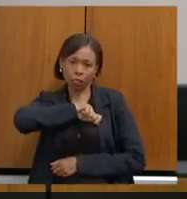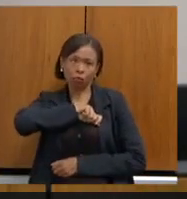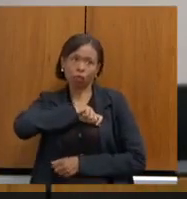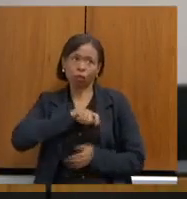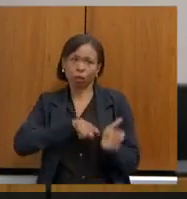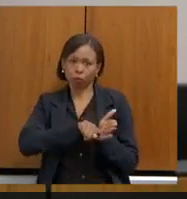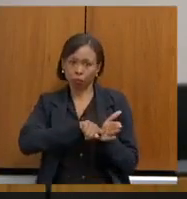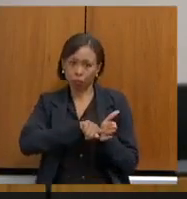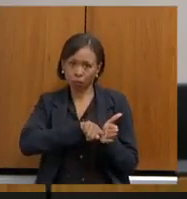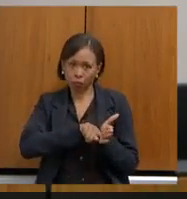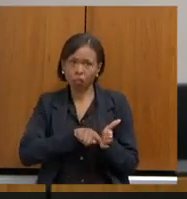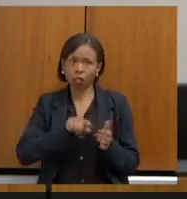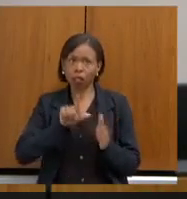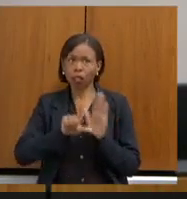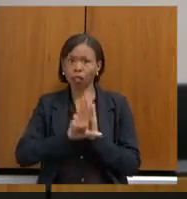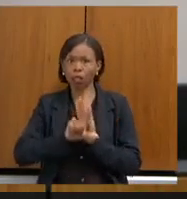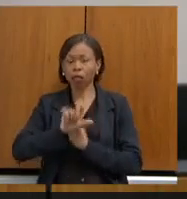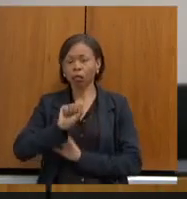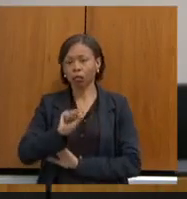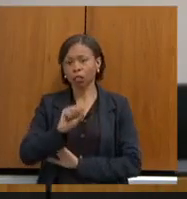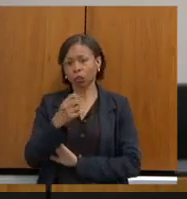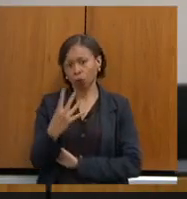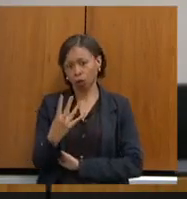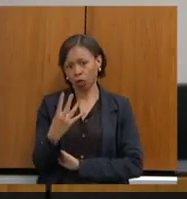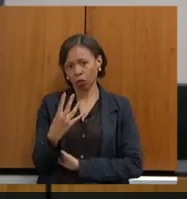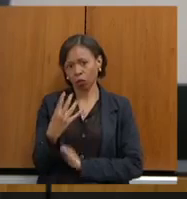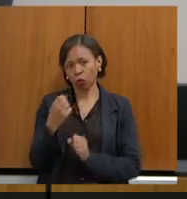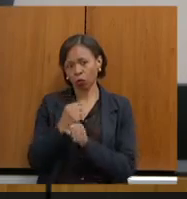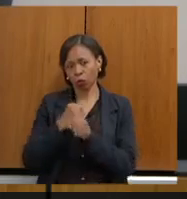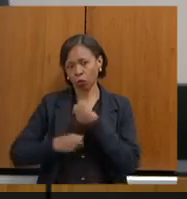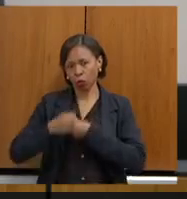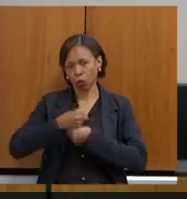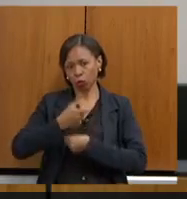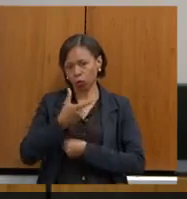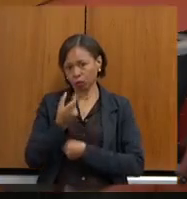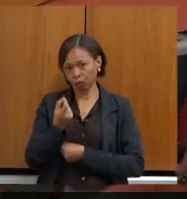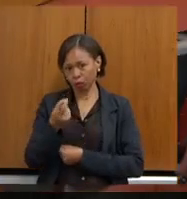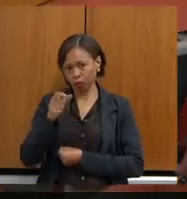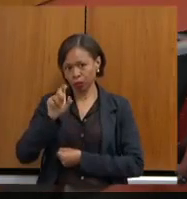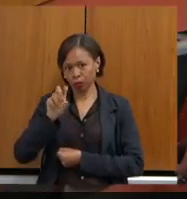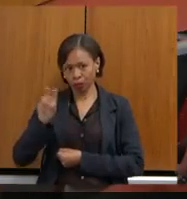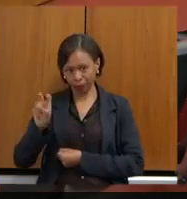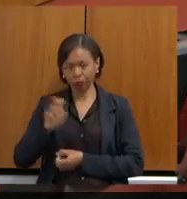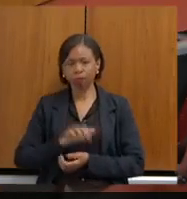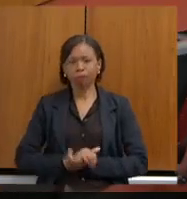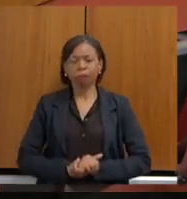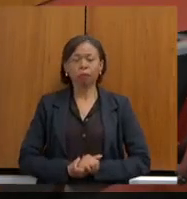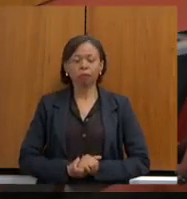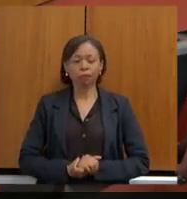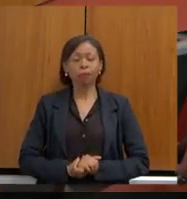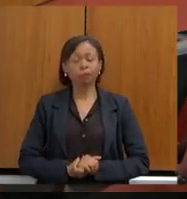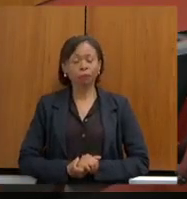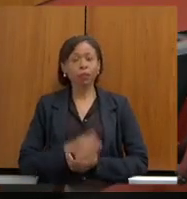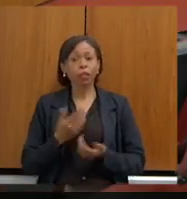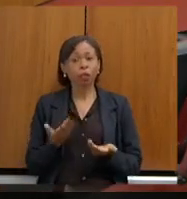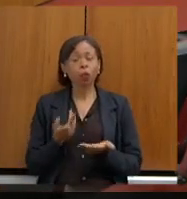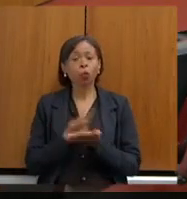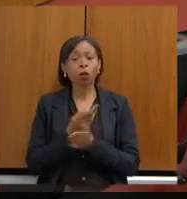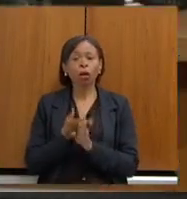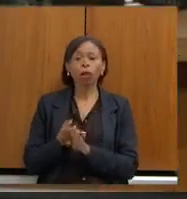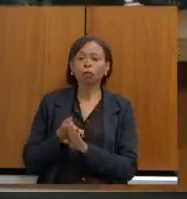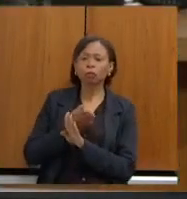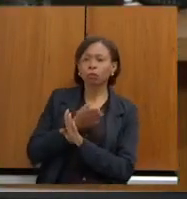lei complementar 84 de 2005 apenas para acrescentar y e naquela ocasião o